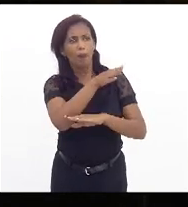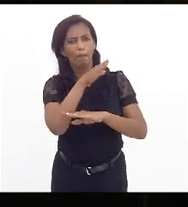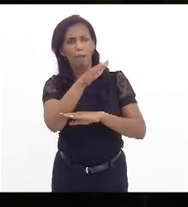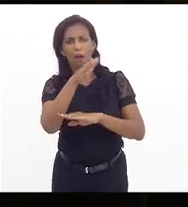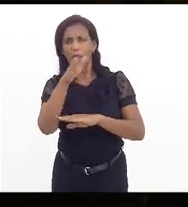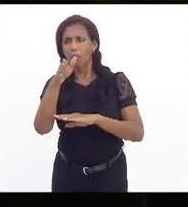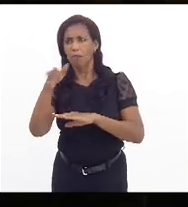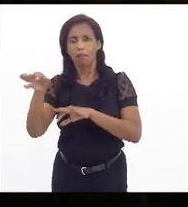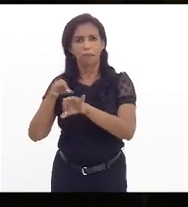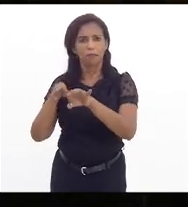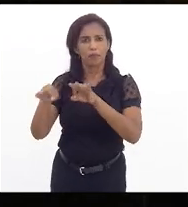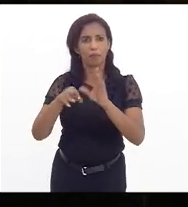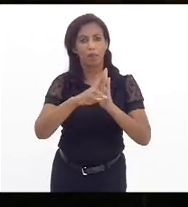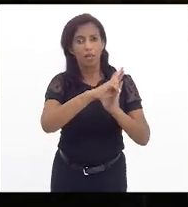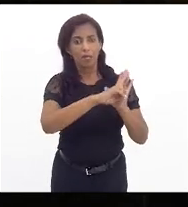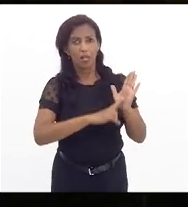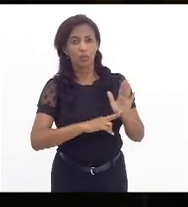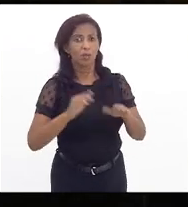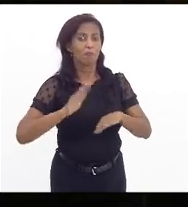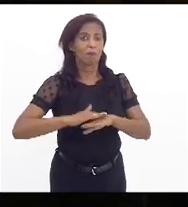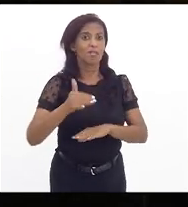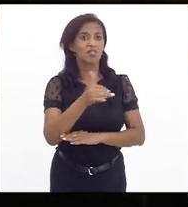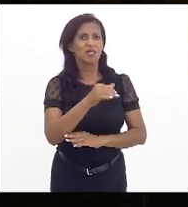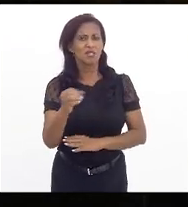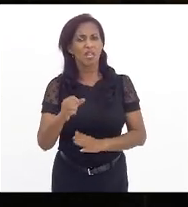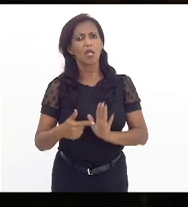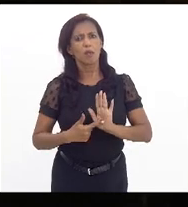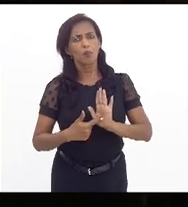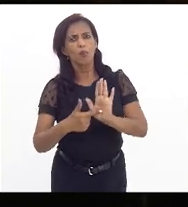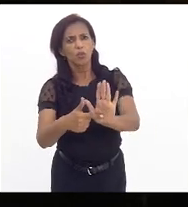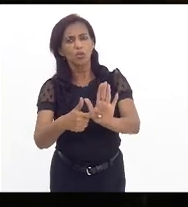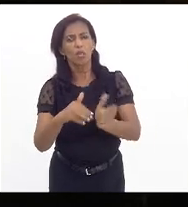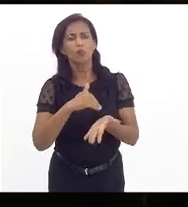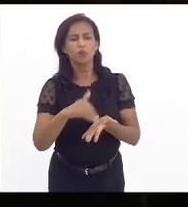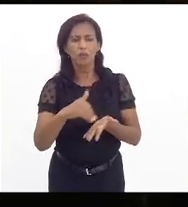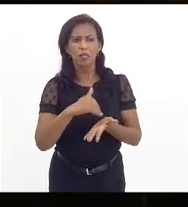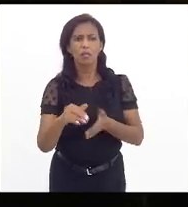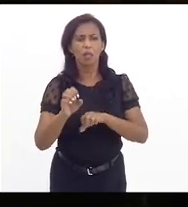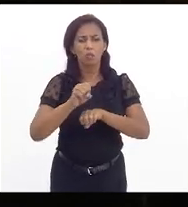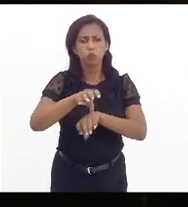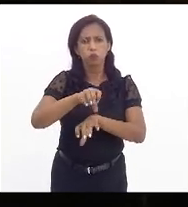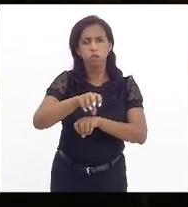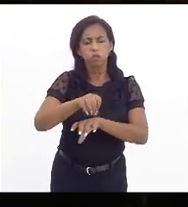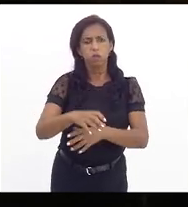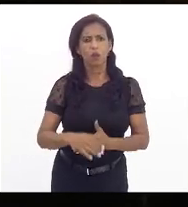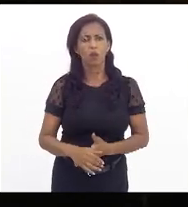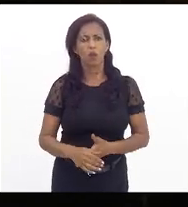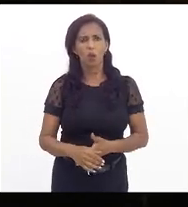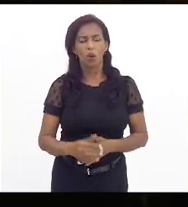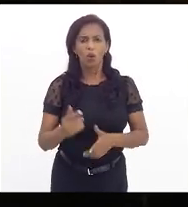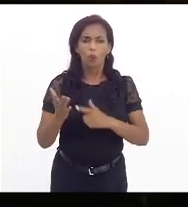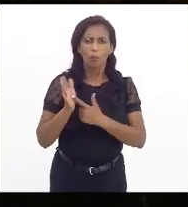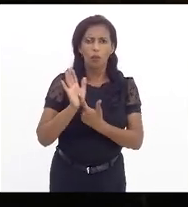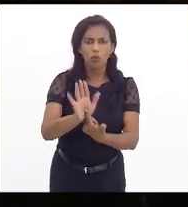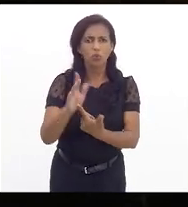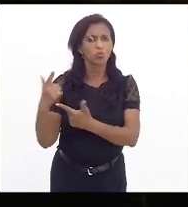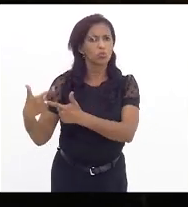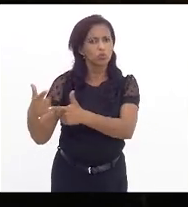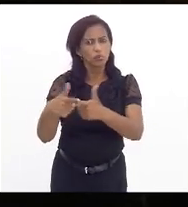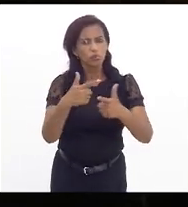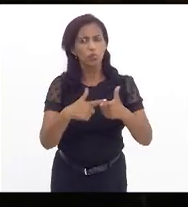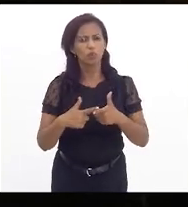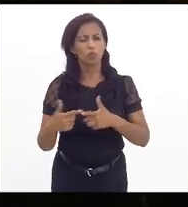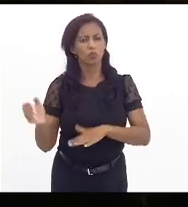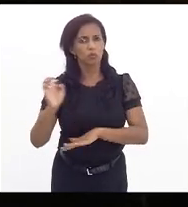um relatório com base em mais de 100 escolas e apresentei para o secretário de Educação, mostrando os impasses da educação no Estado do Rio de